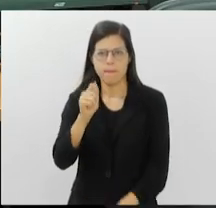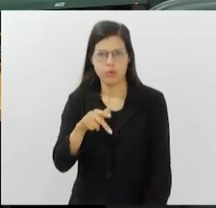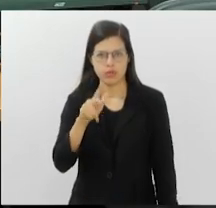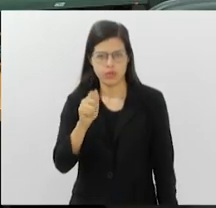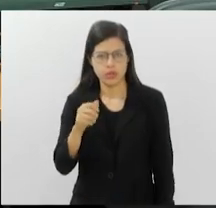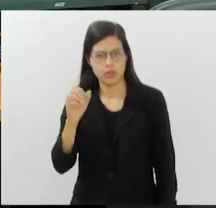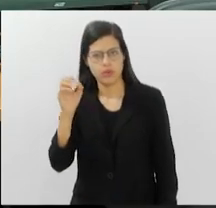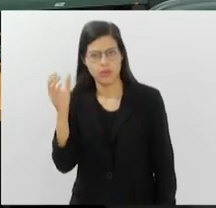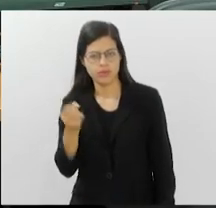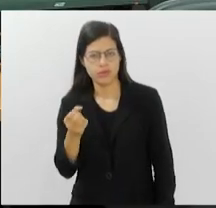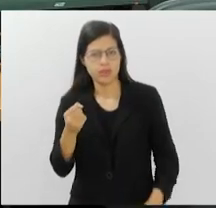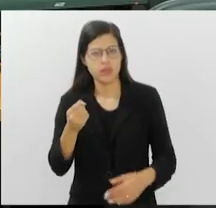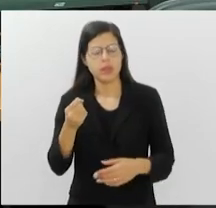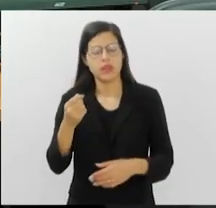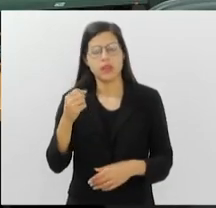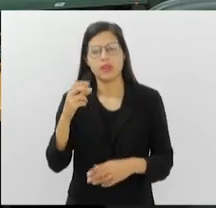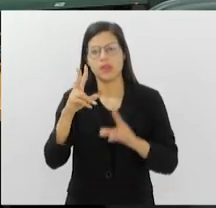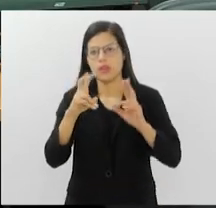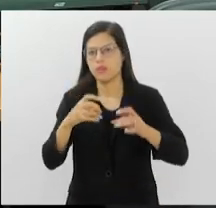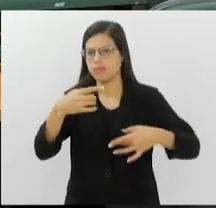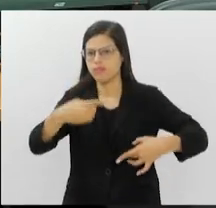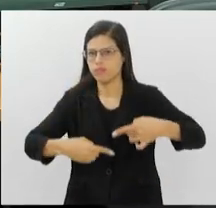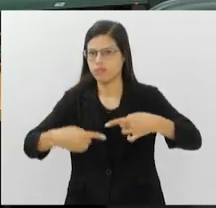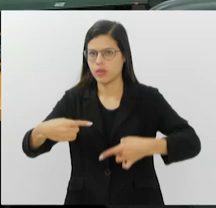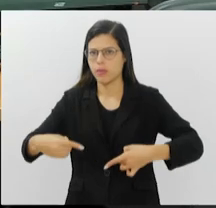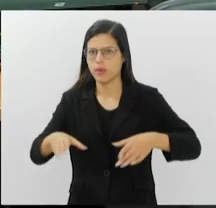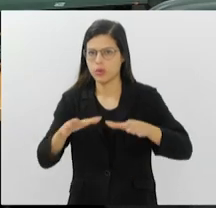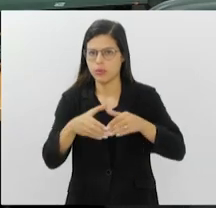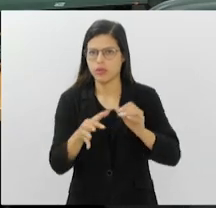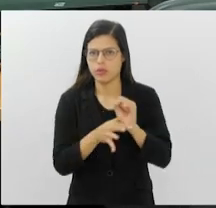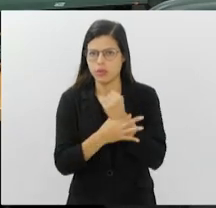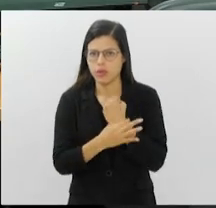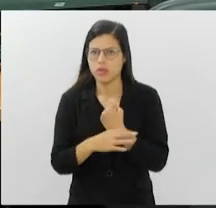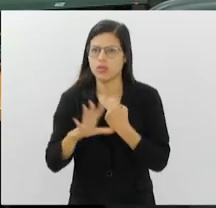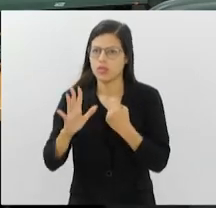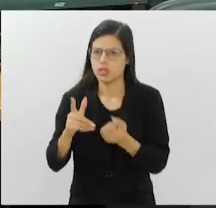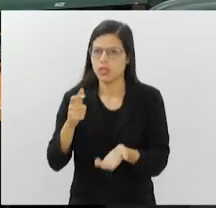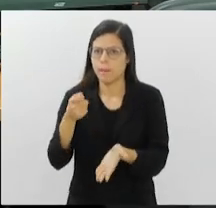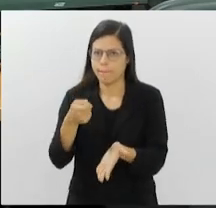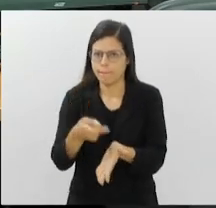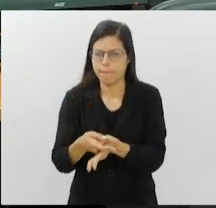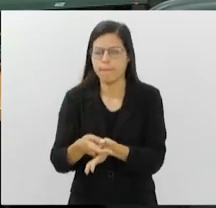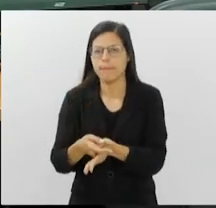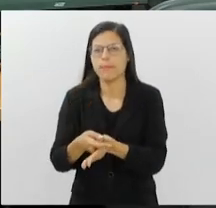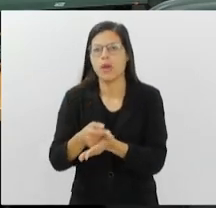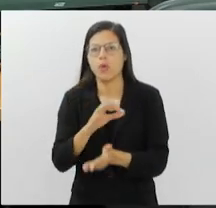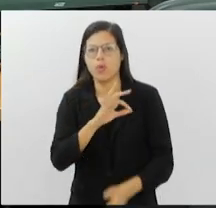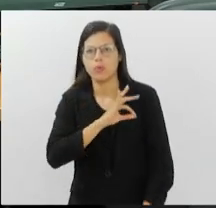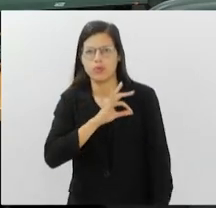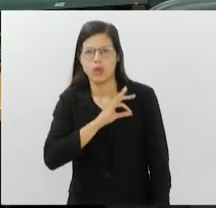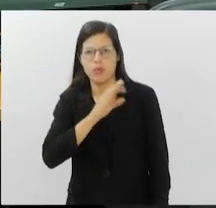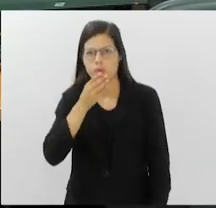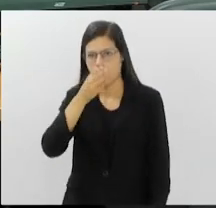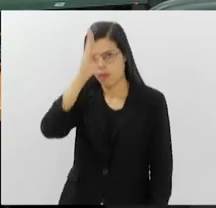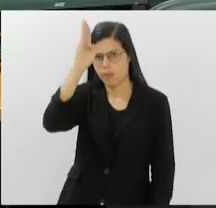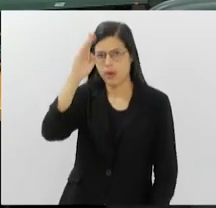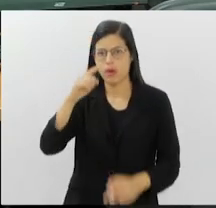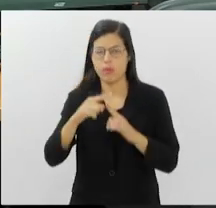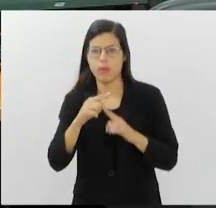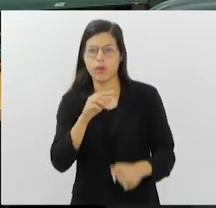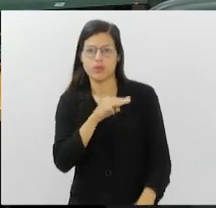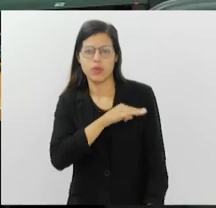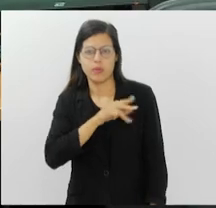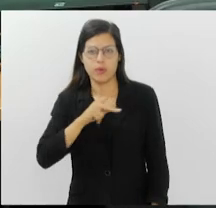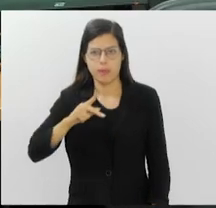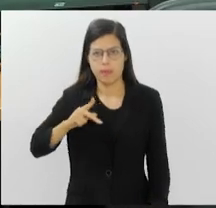debate da Comissão de Segurança. O benefício já é pago a policiais e bombeiros da ativa, mas o governo do estado e o Ministério Público